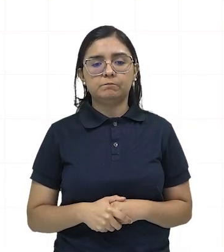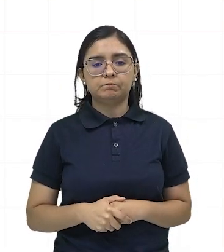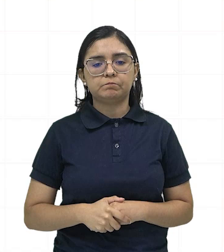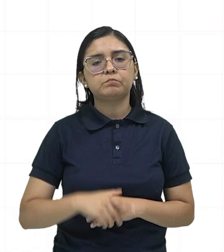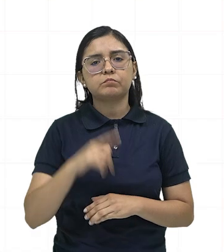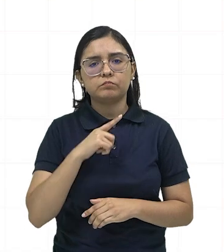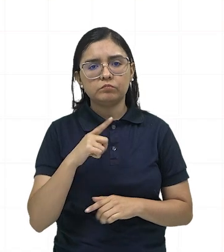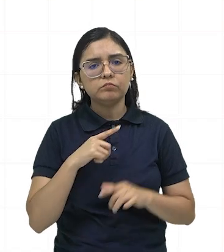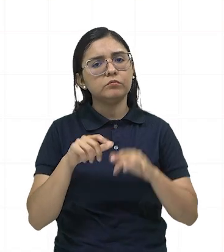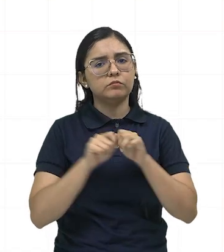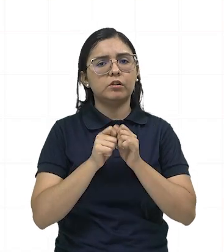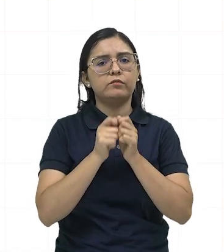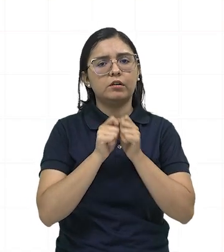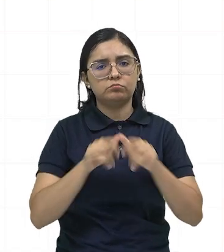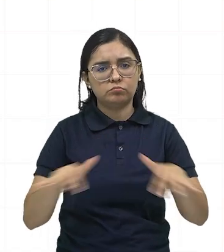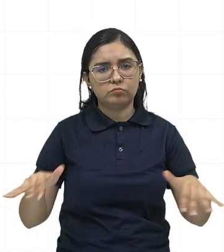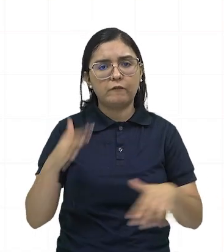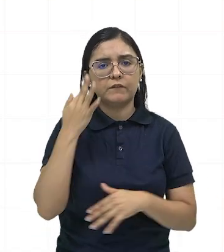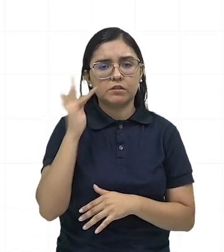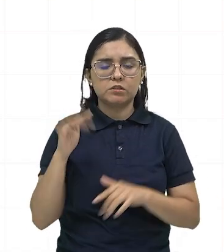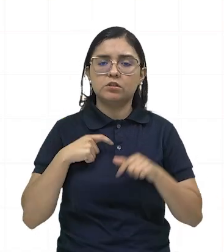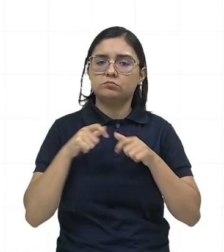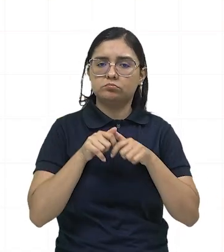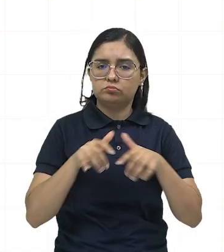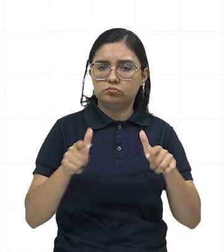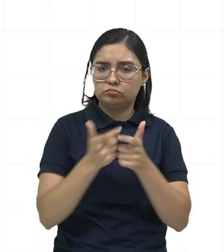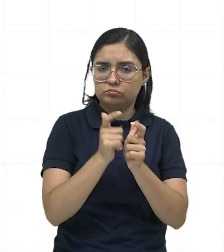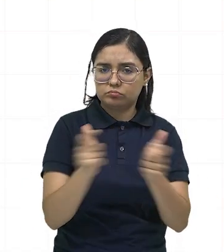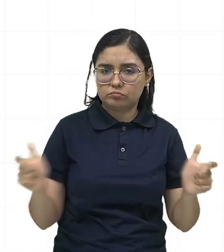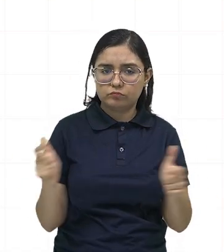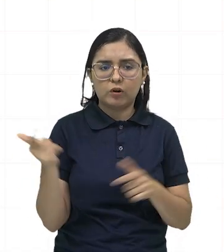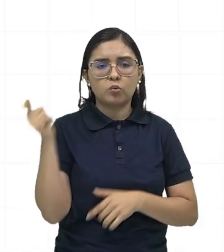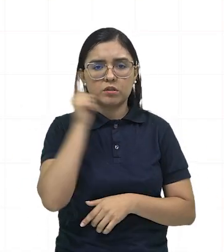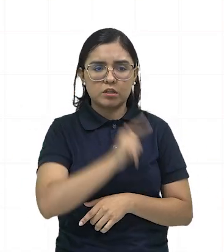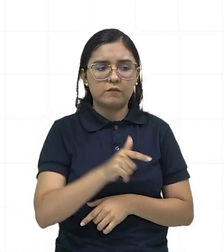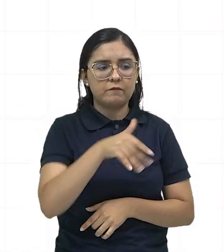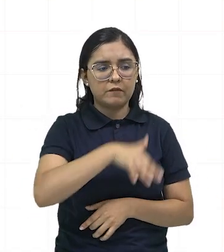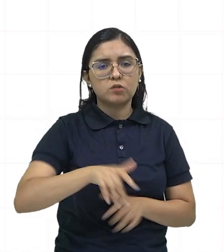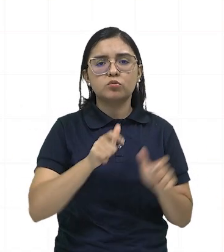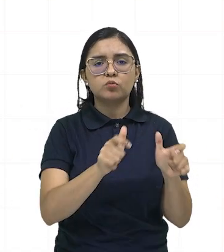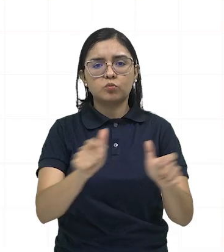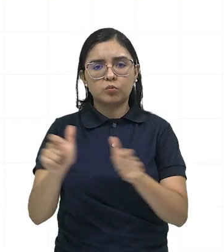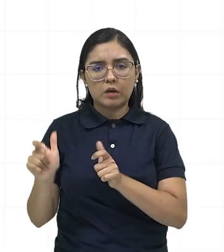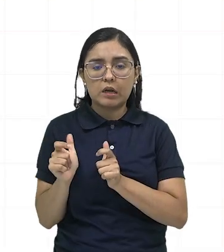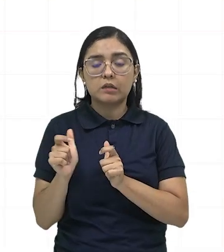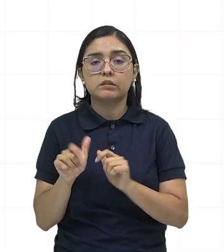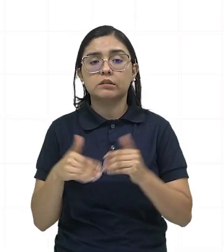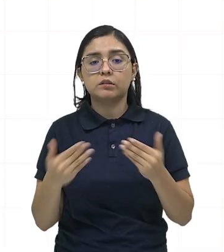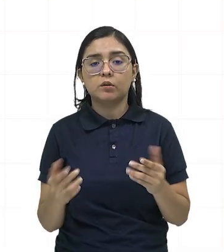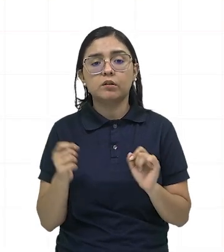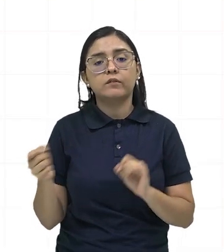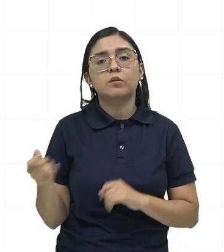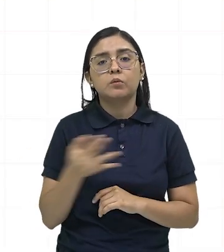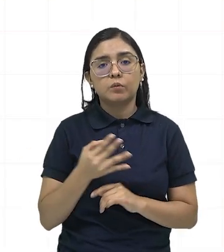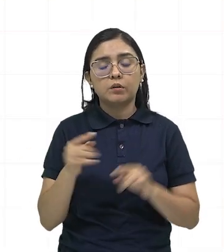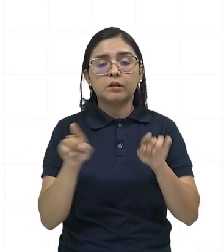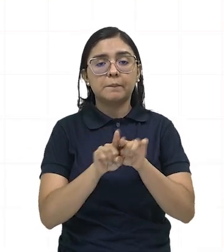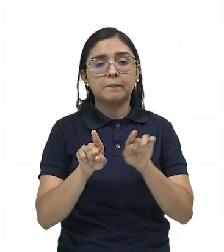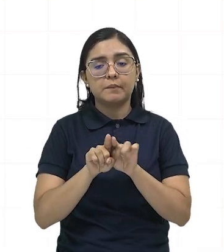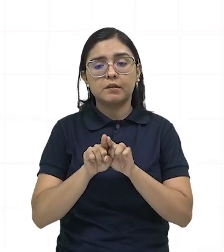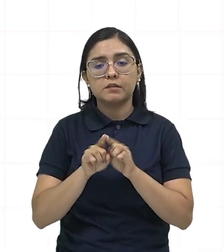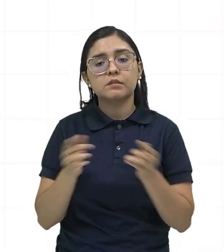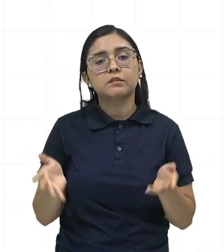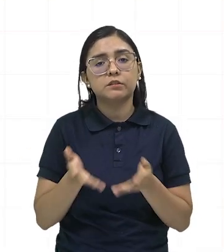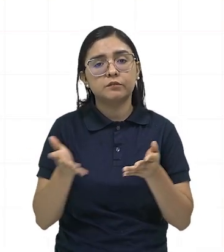o seu território, o território francês, vai conquistar ali diversas terras, e ele vai modernizar e incentivar